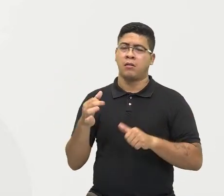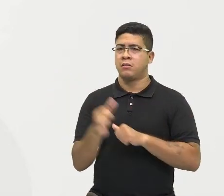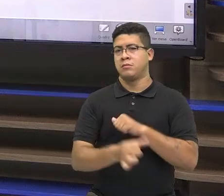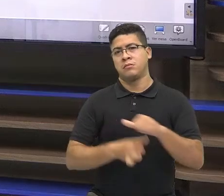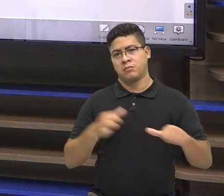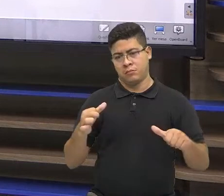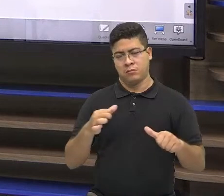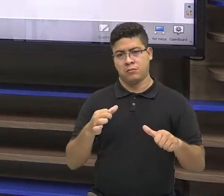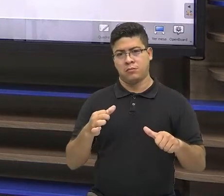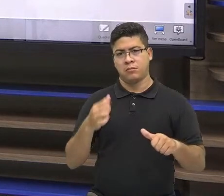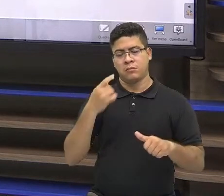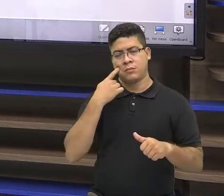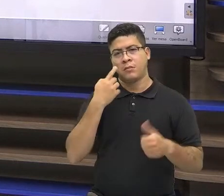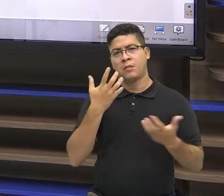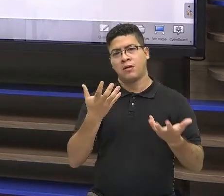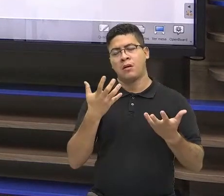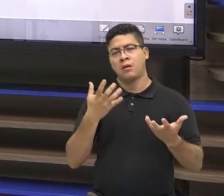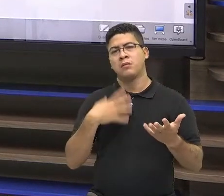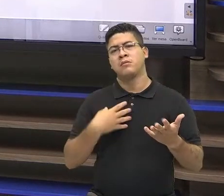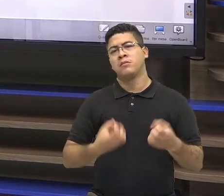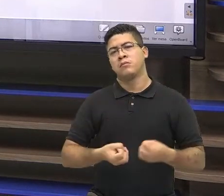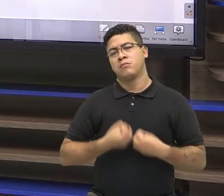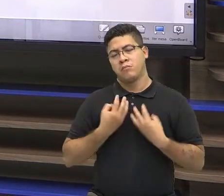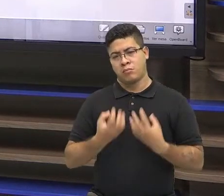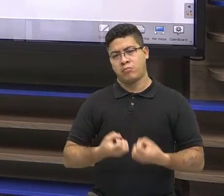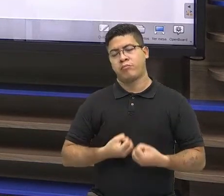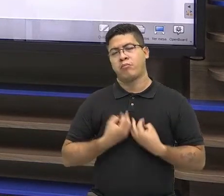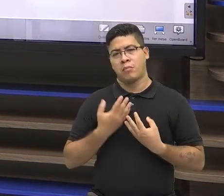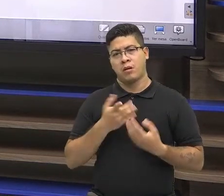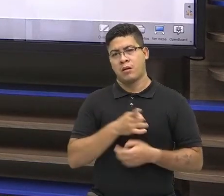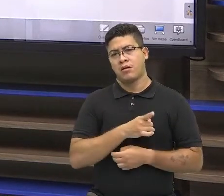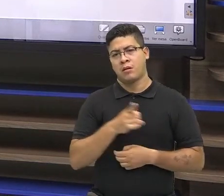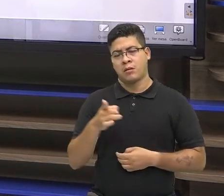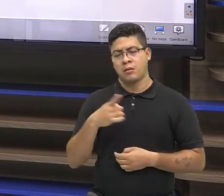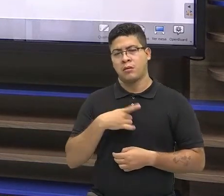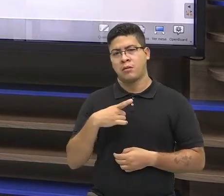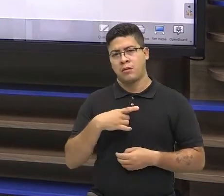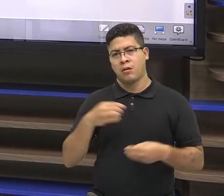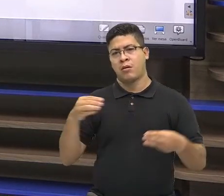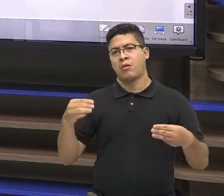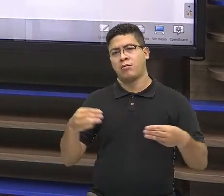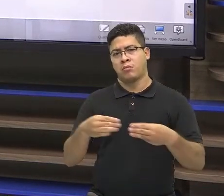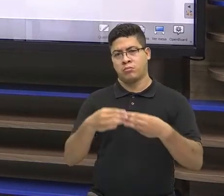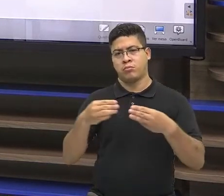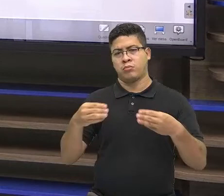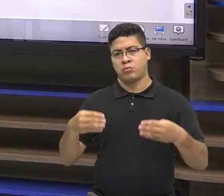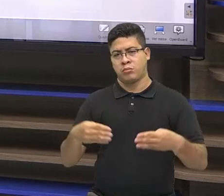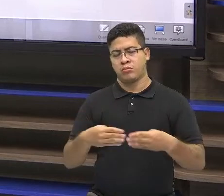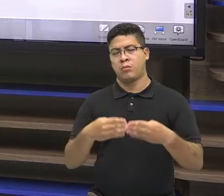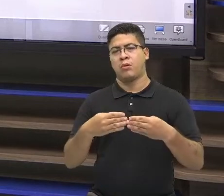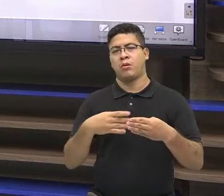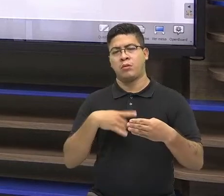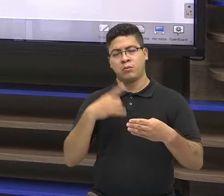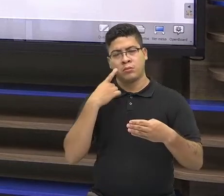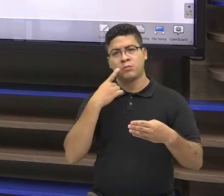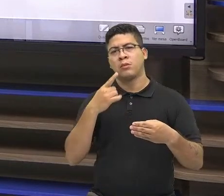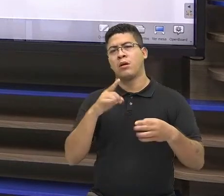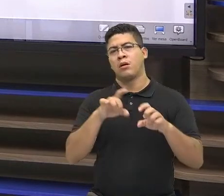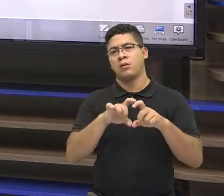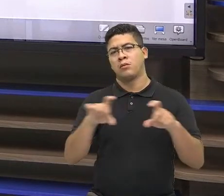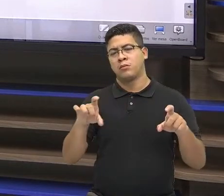eu faço um poema aqui, como já falei para vocês várias vezes, tinha toda essa estrutura fixa, tinha que ter